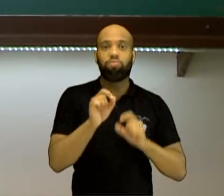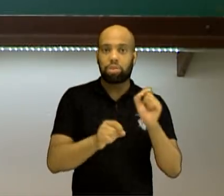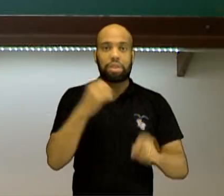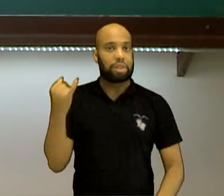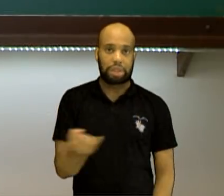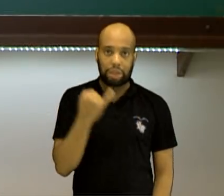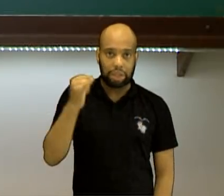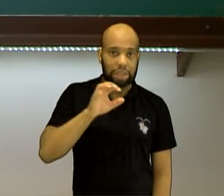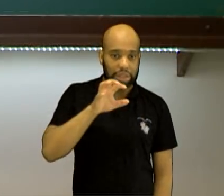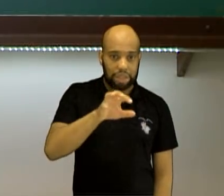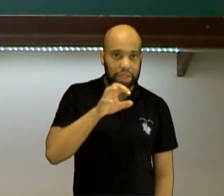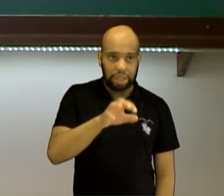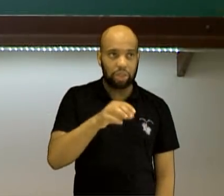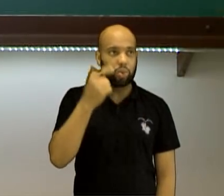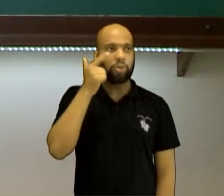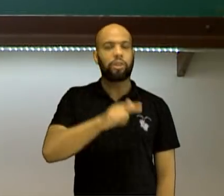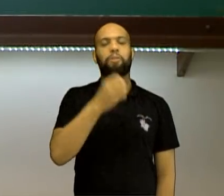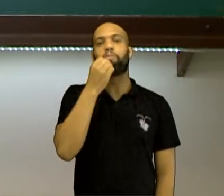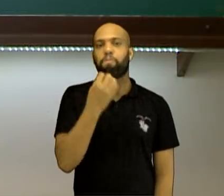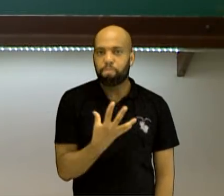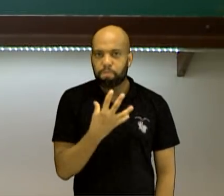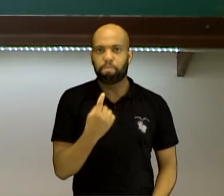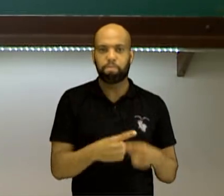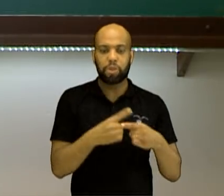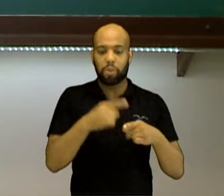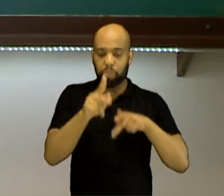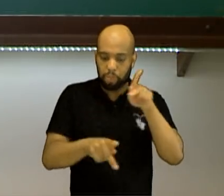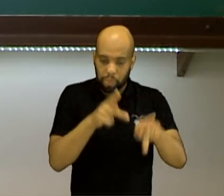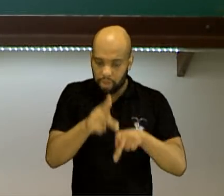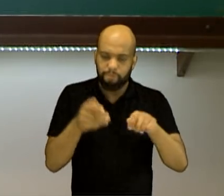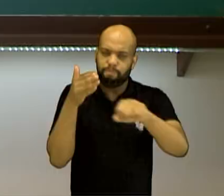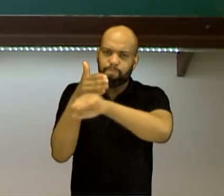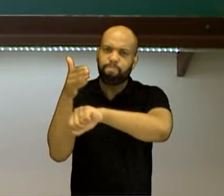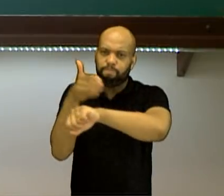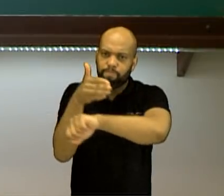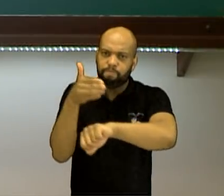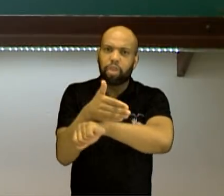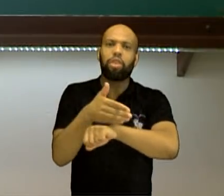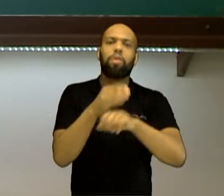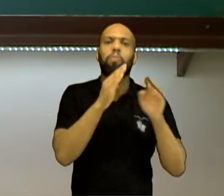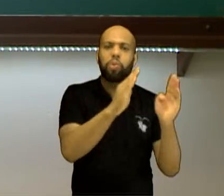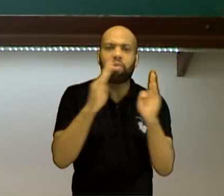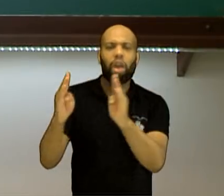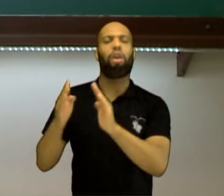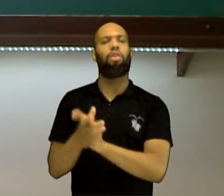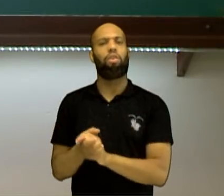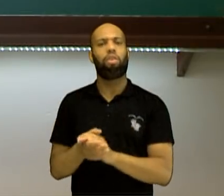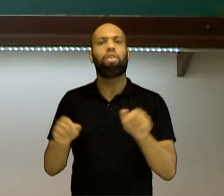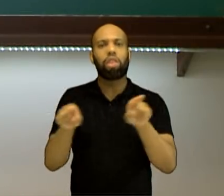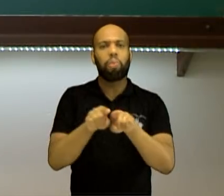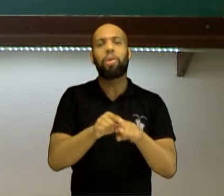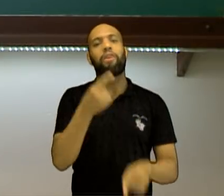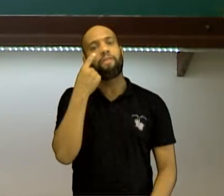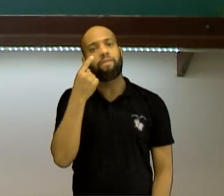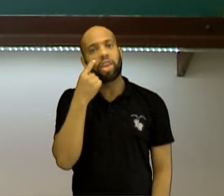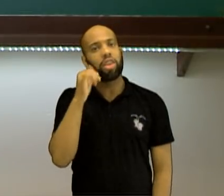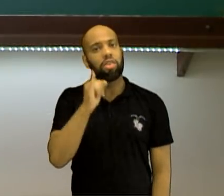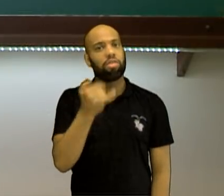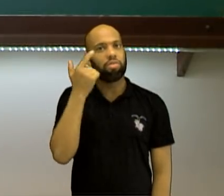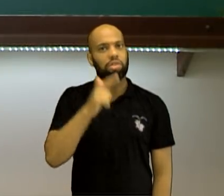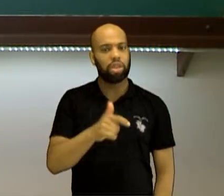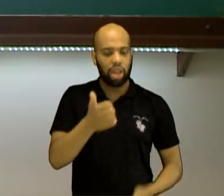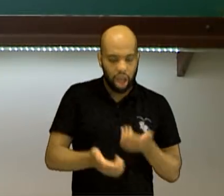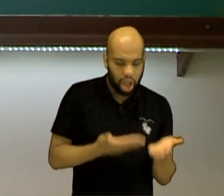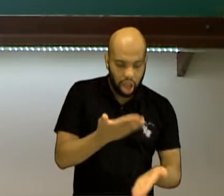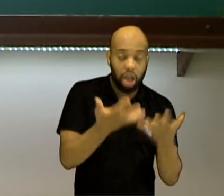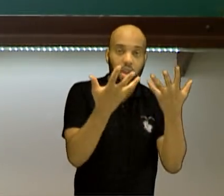essas medidas sejam mais efetivas, que a população esteja participando desse processo, né, e verificando se estão sendo atendidas